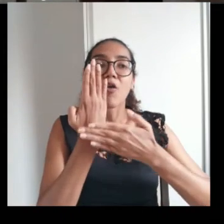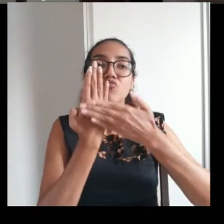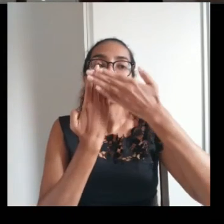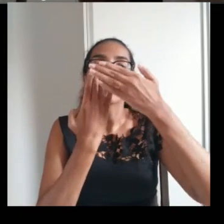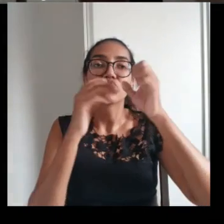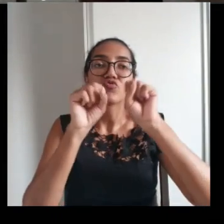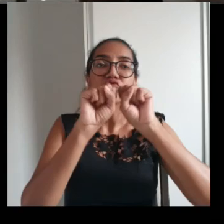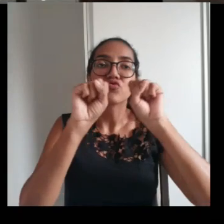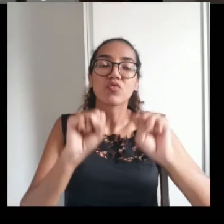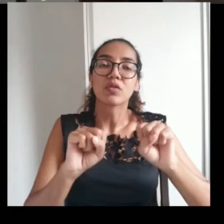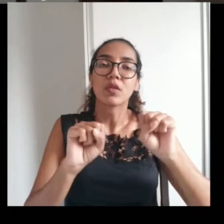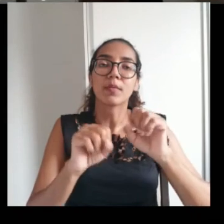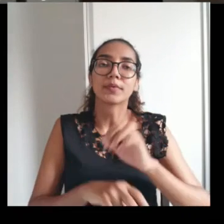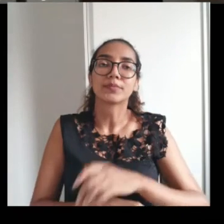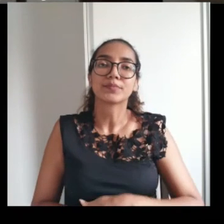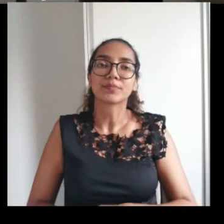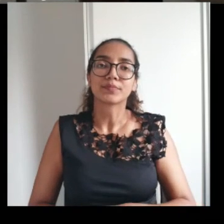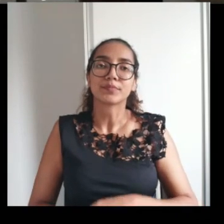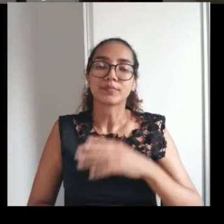e tal.